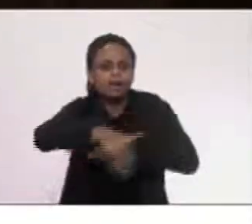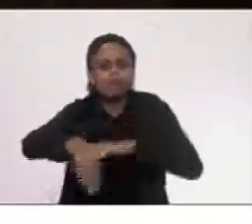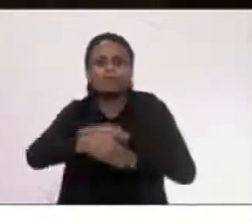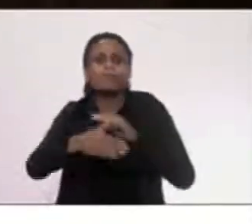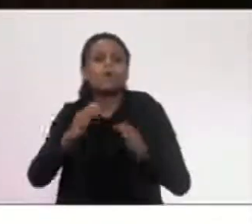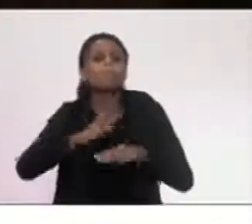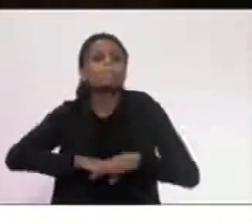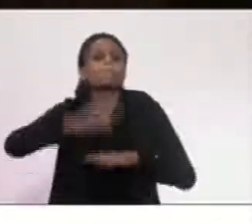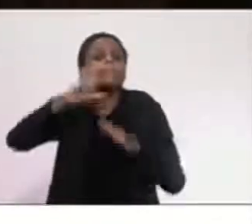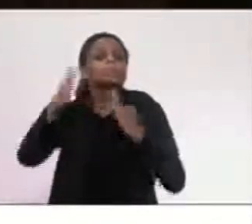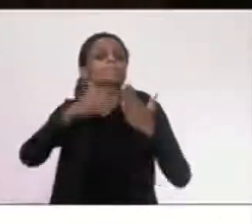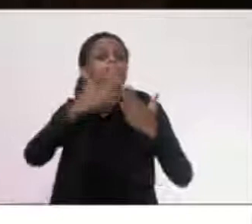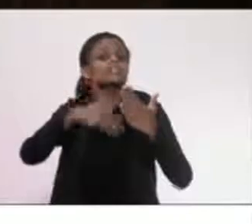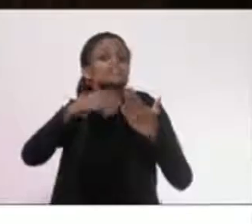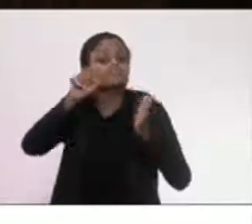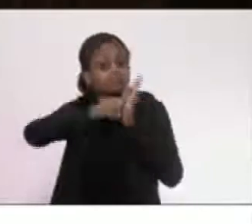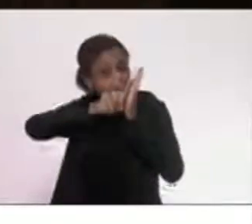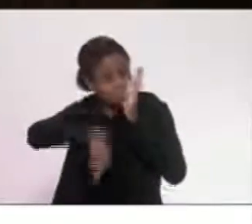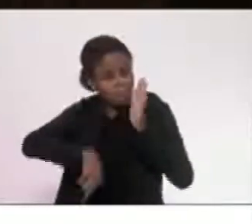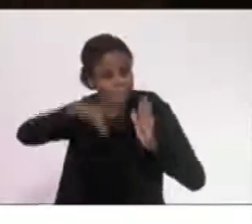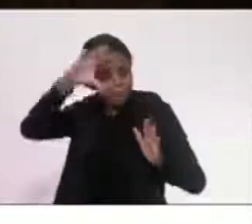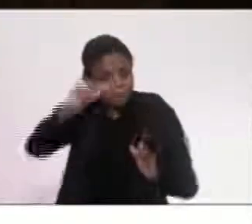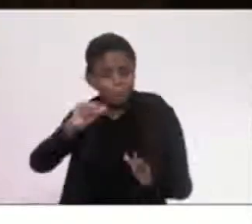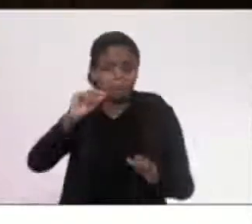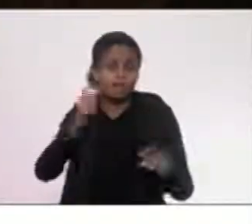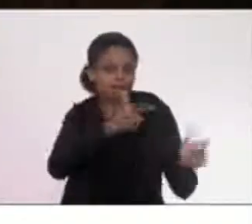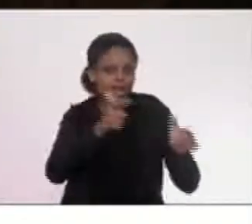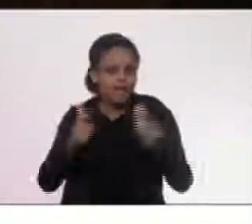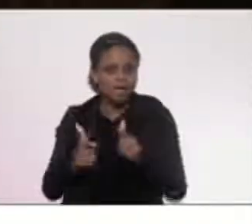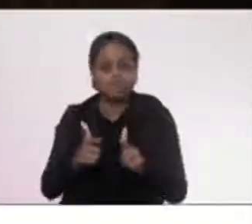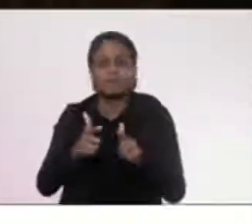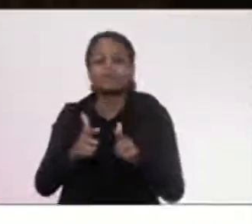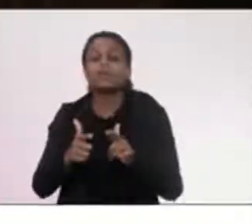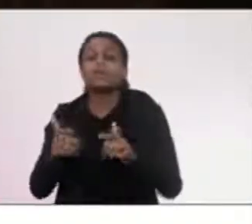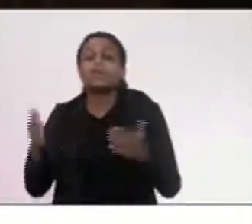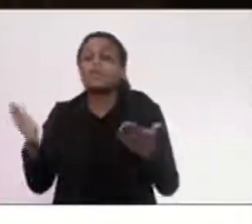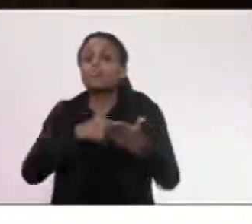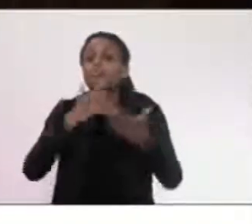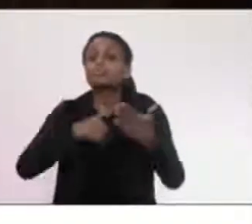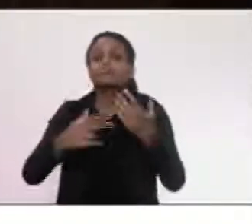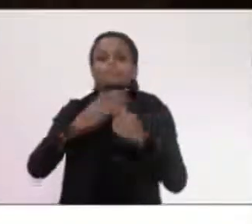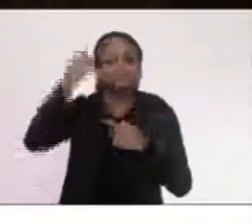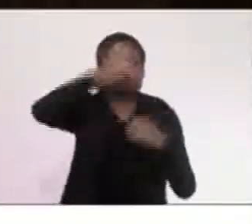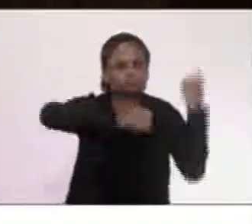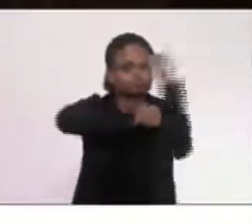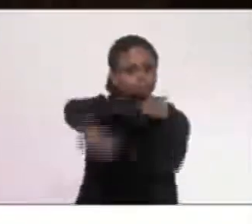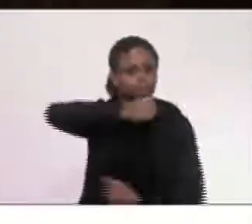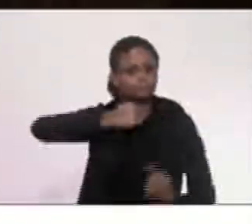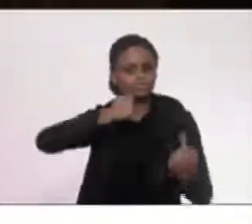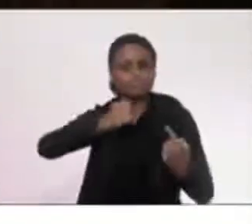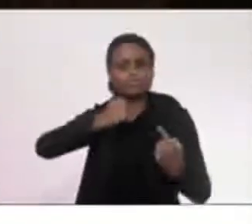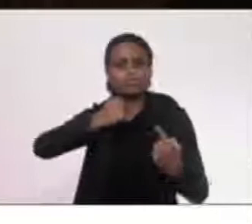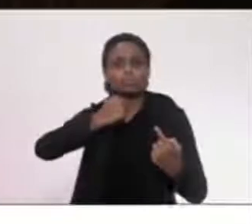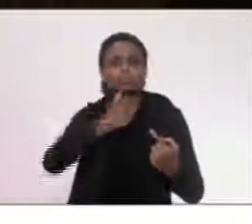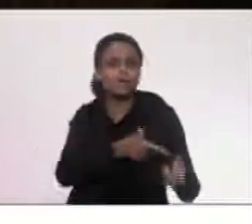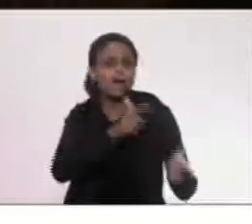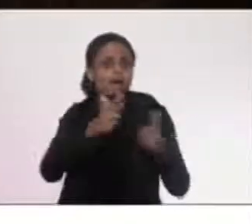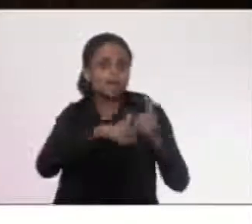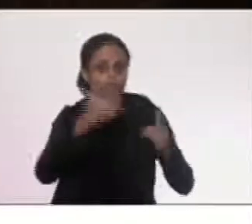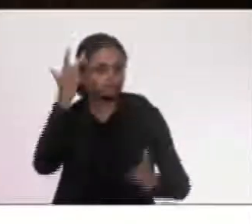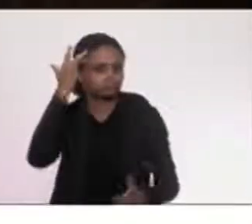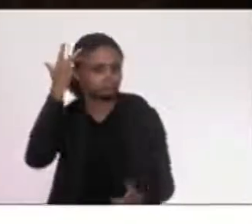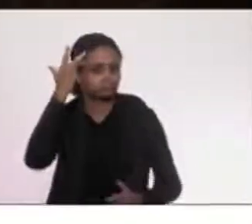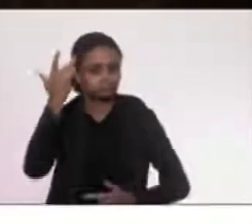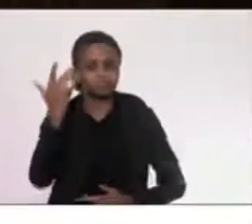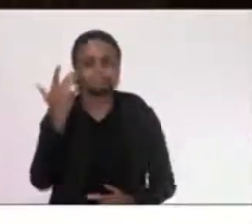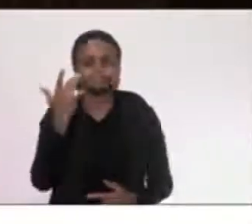menos armas. O livro é o nosso escudo e a arma é a nossa inteligência. Outra fala que aí